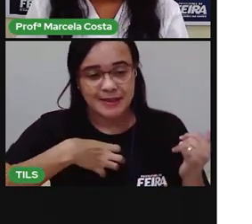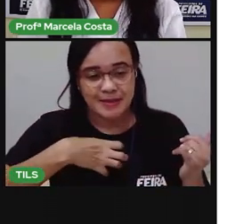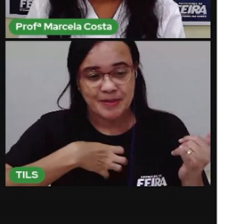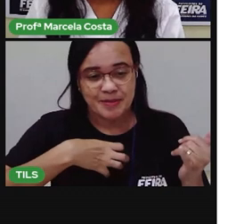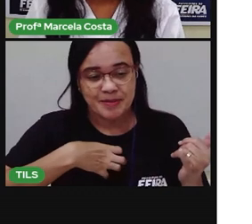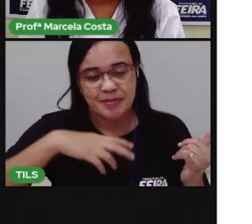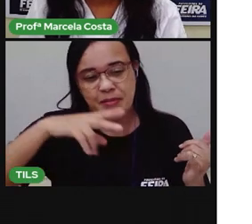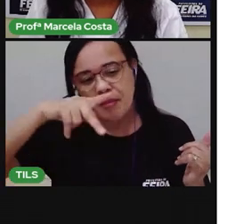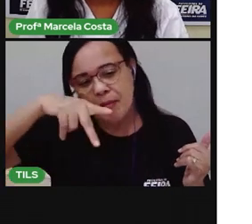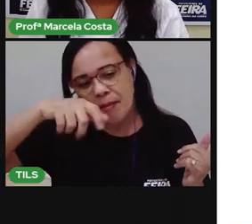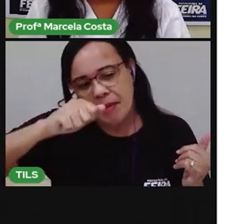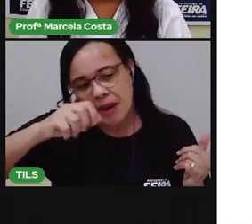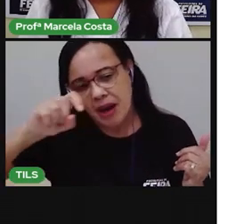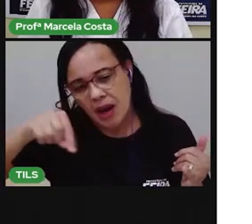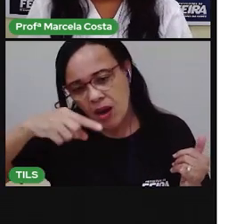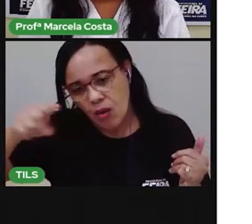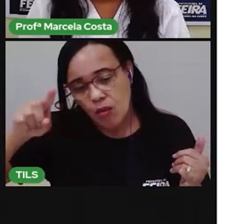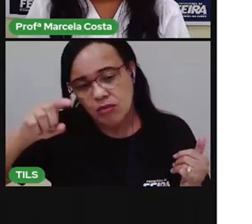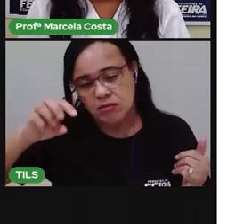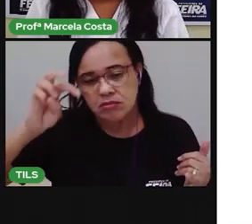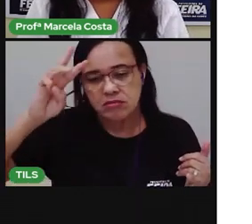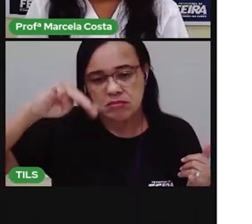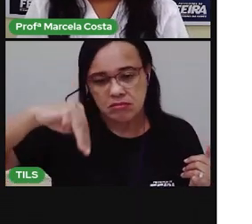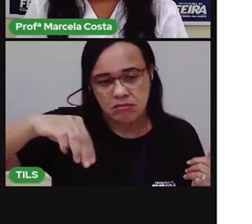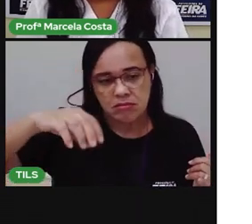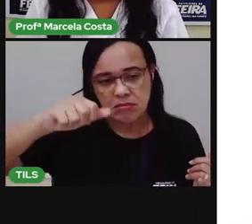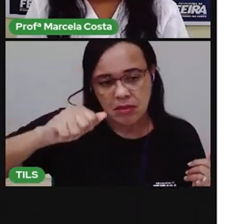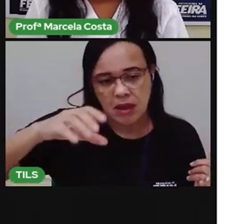Pão, macarrão.